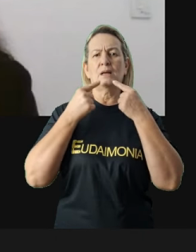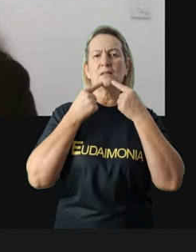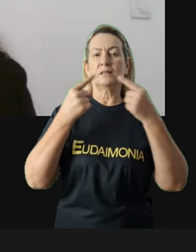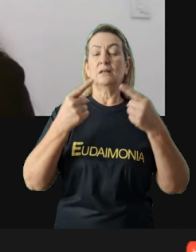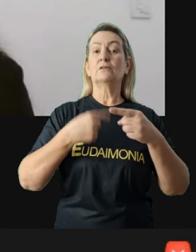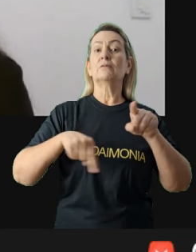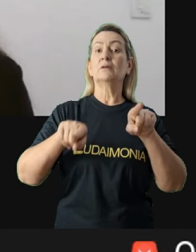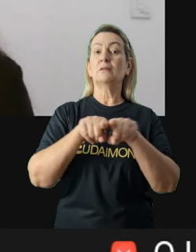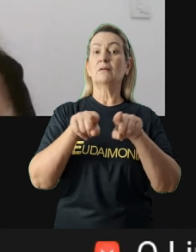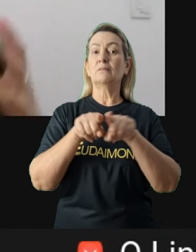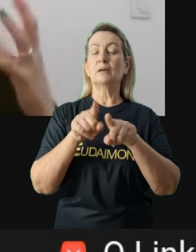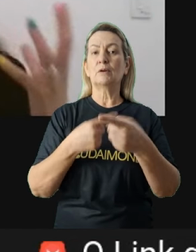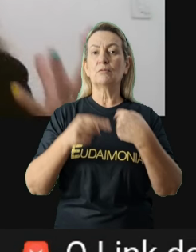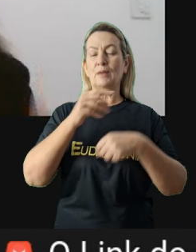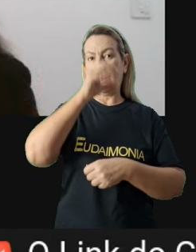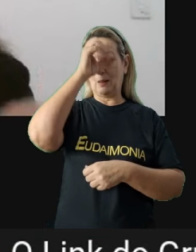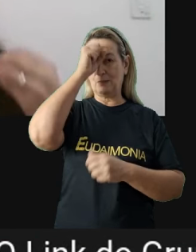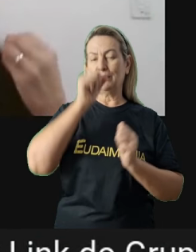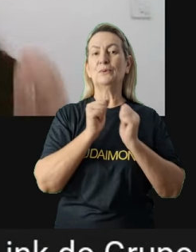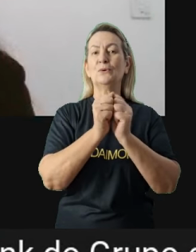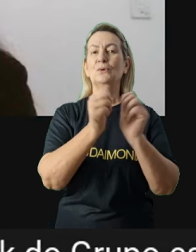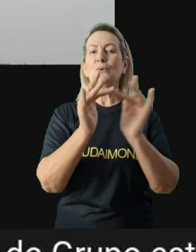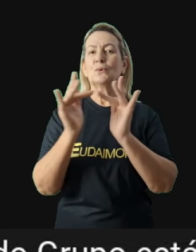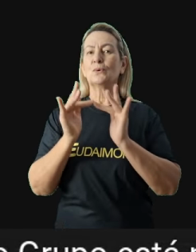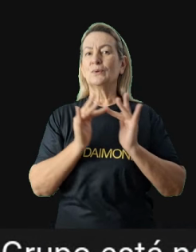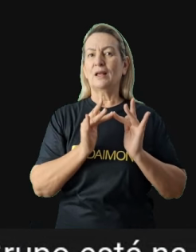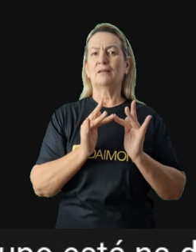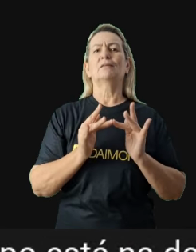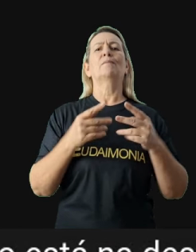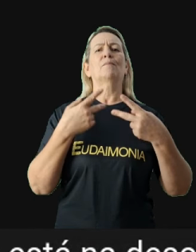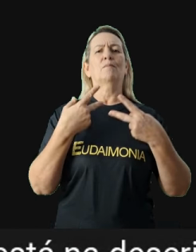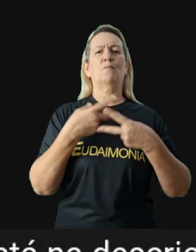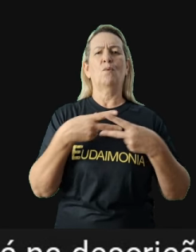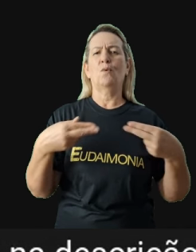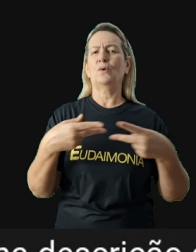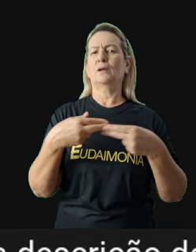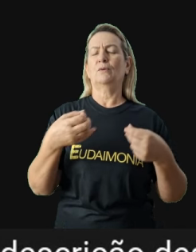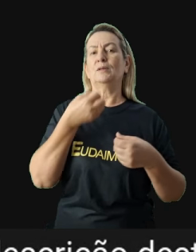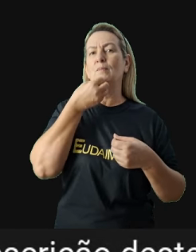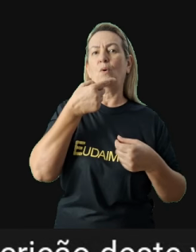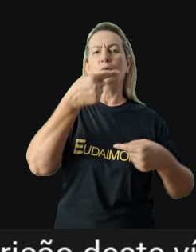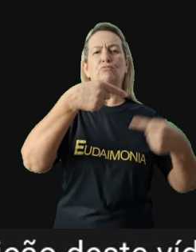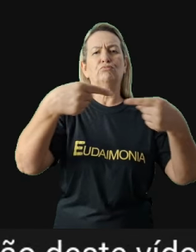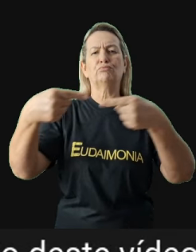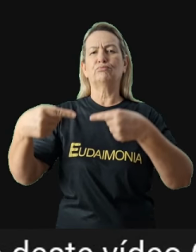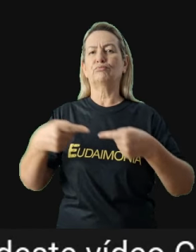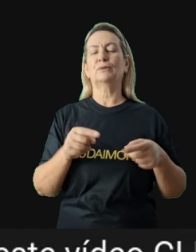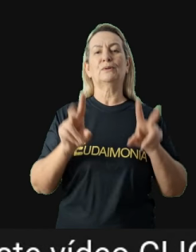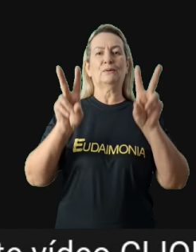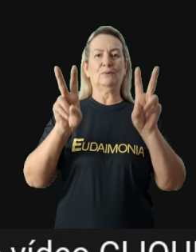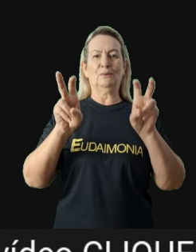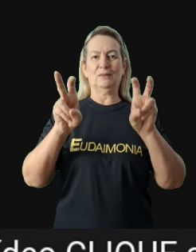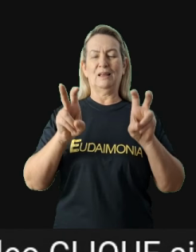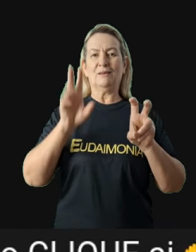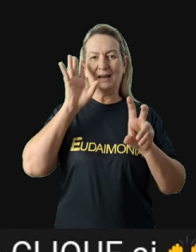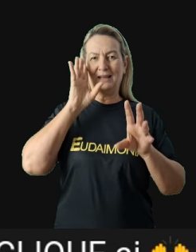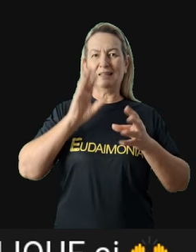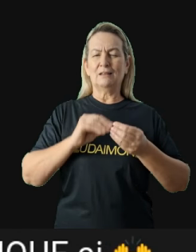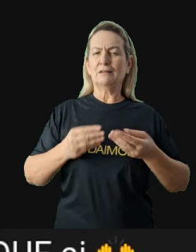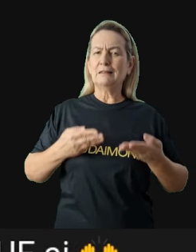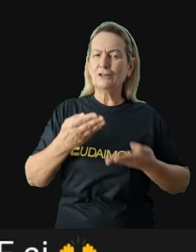esses pontos para nós discutirmos, para esclarecer, para torná-los mais críticos, assim como nós, e para a gente aprender também junto com os demais. Como